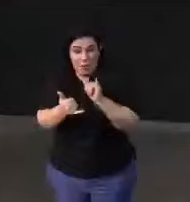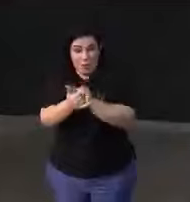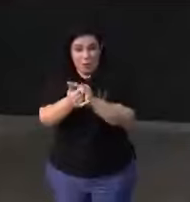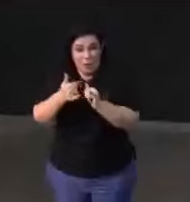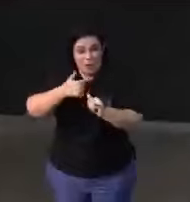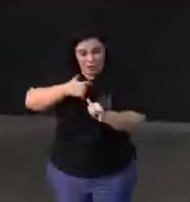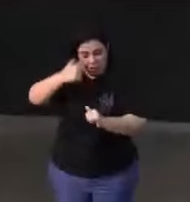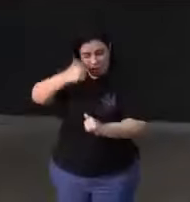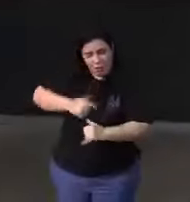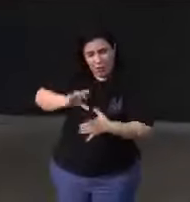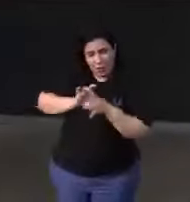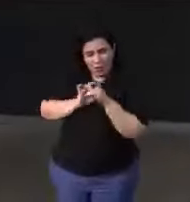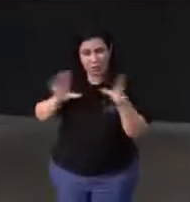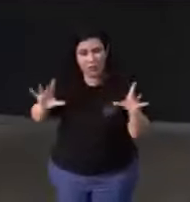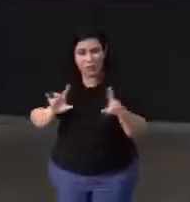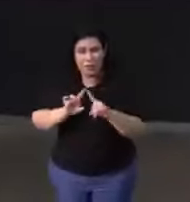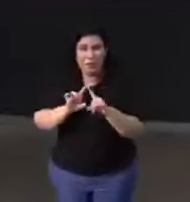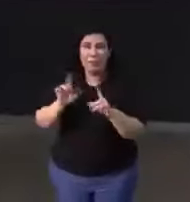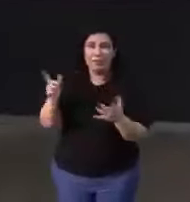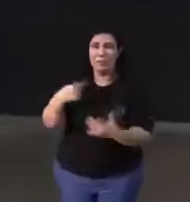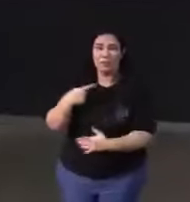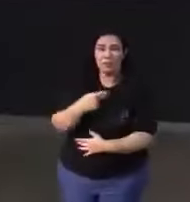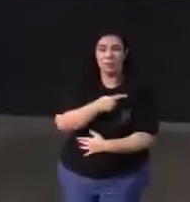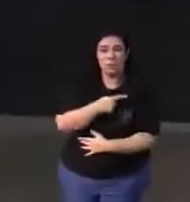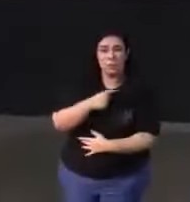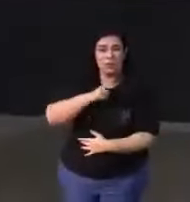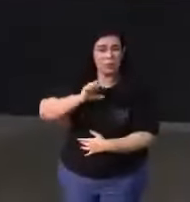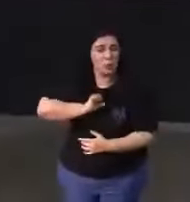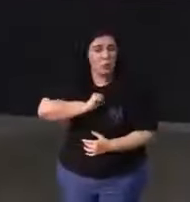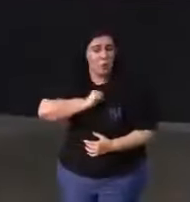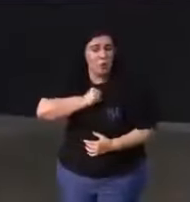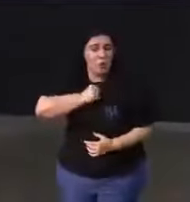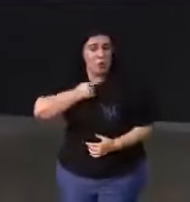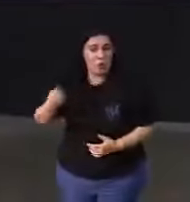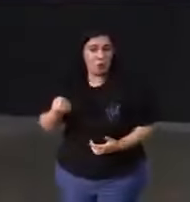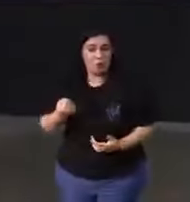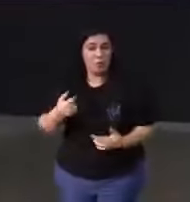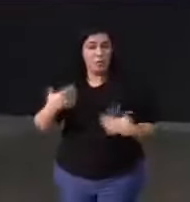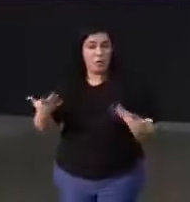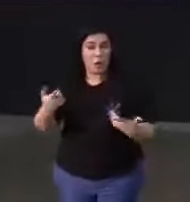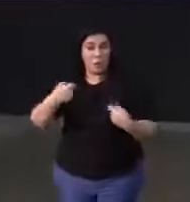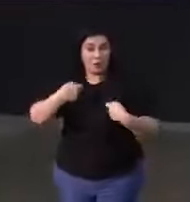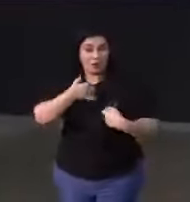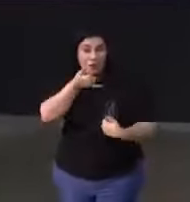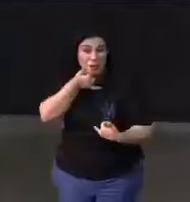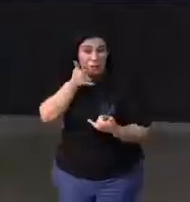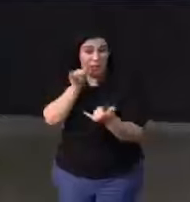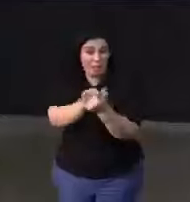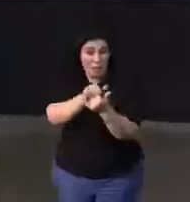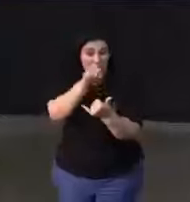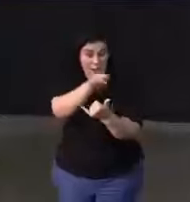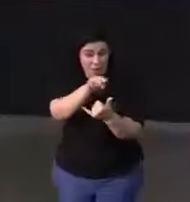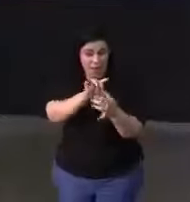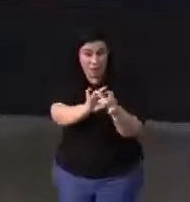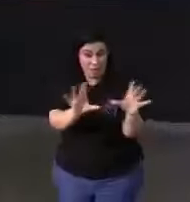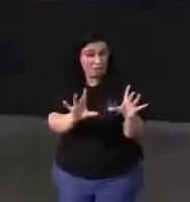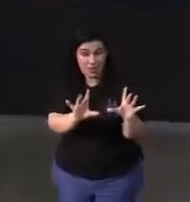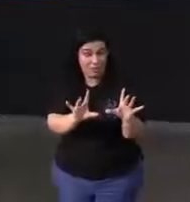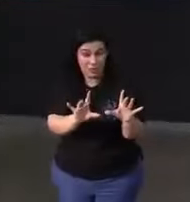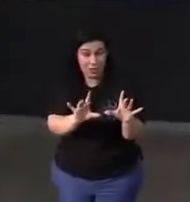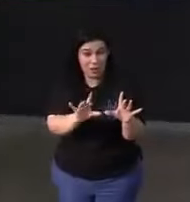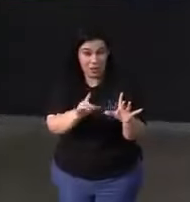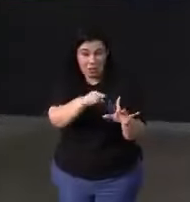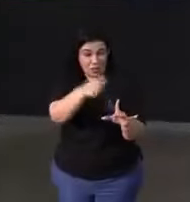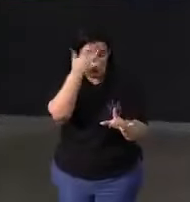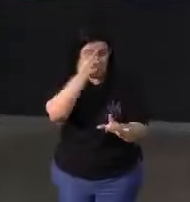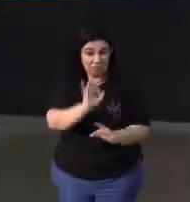libertar. Ah, pastor fulano de tal, eu tenho ódio dele, então eu tenho que liberar perdão para ele ser... Não, irmão, ele não está